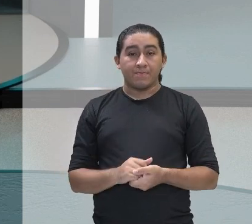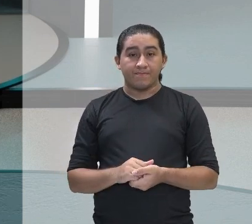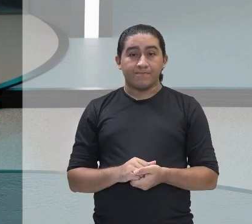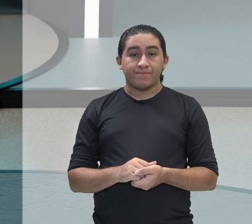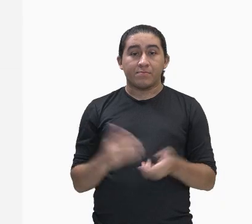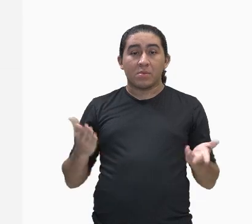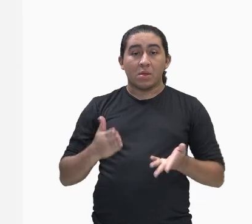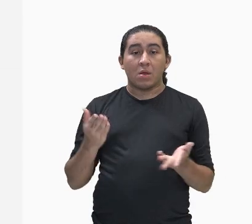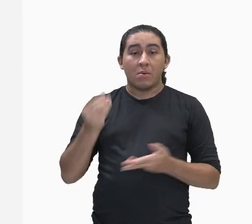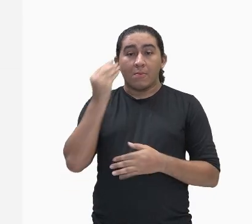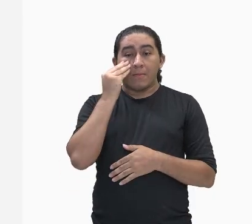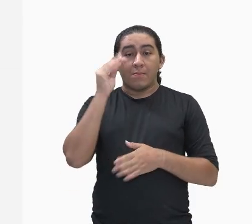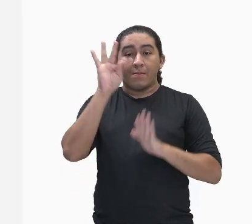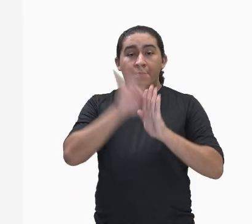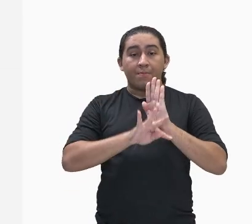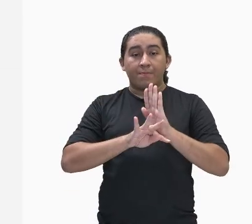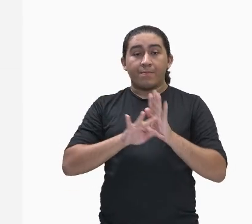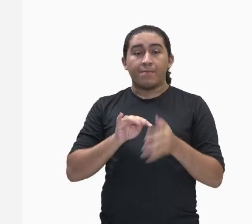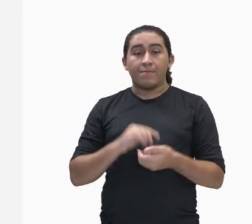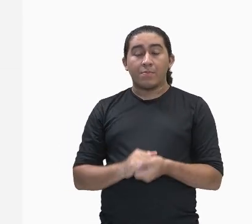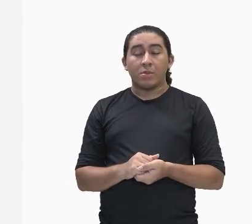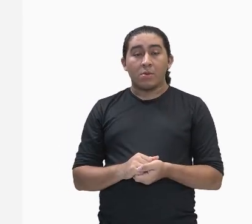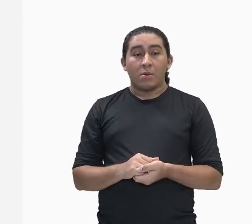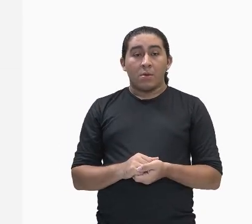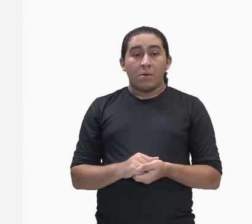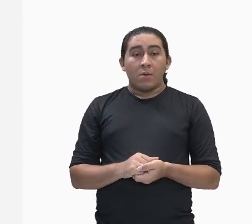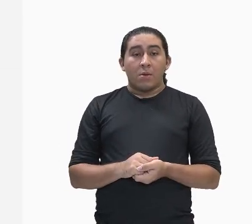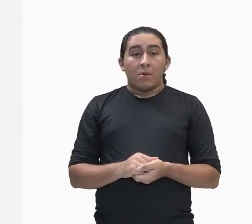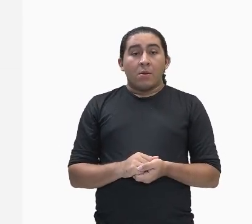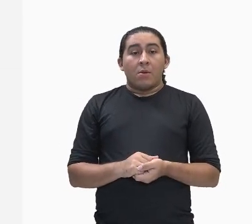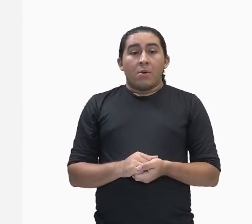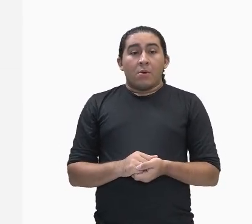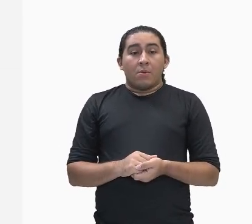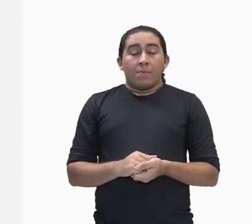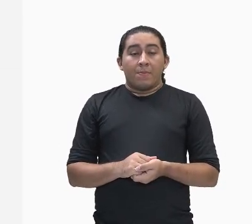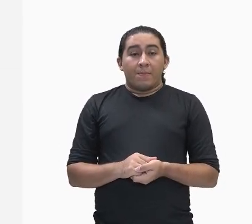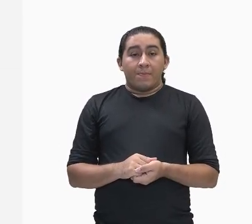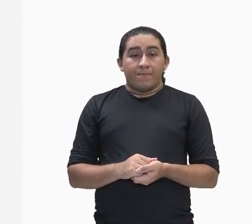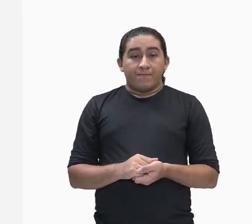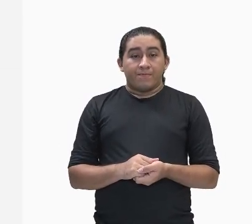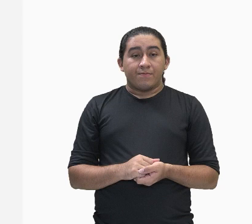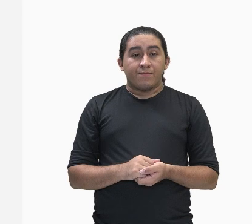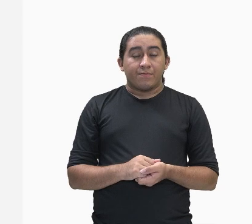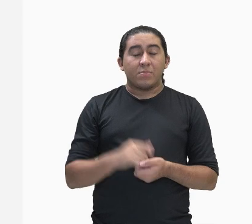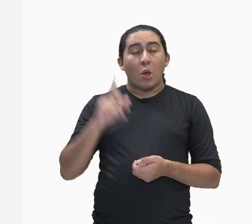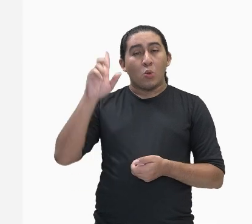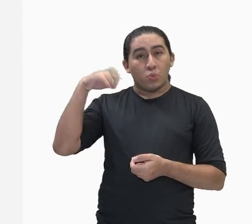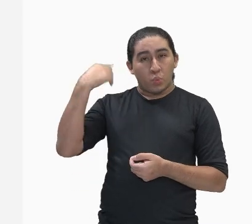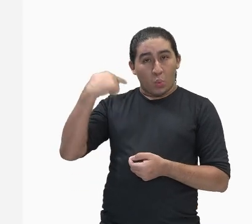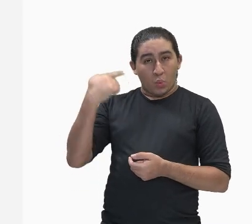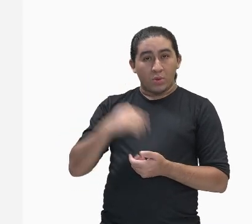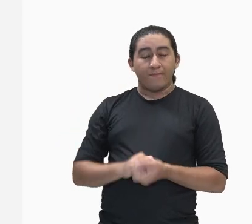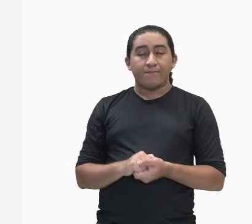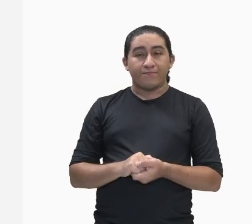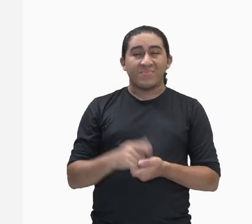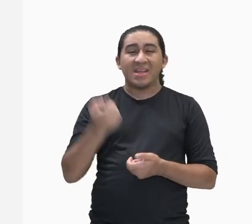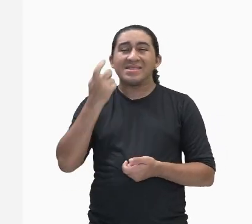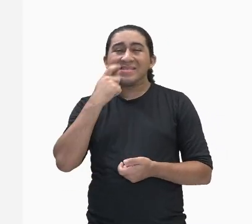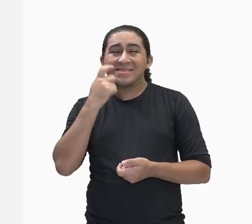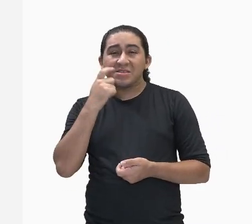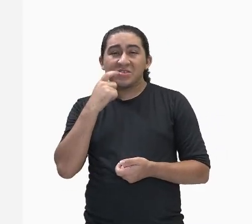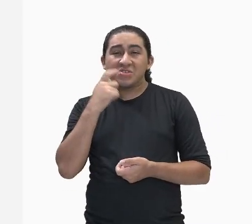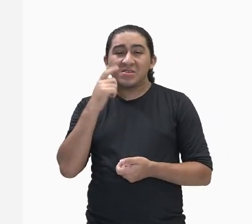Vamos ver aqui o texto. Deu a louca. O dentista doutor Mário tratou